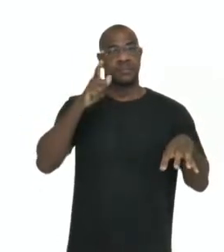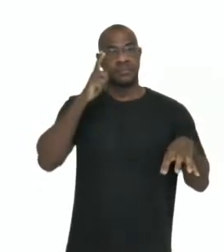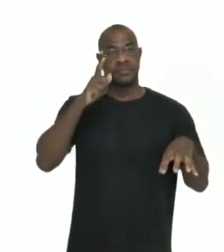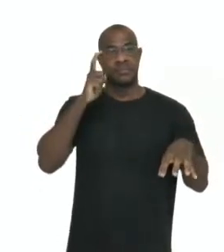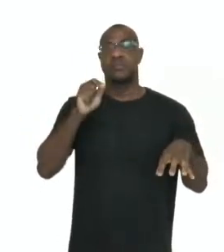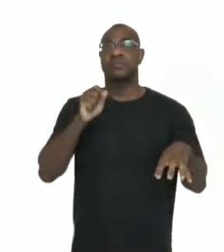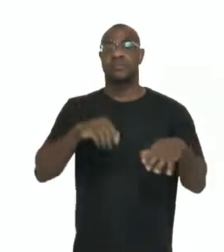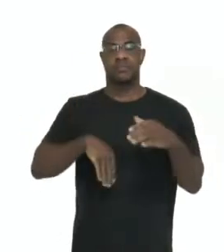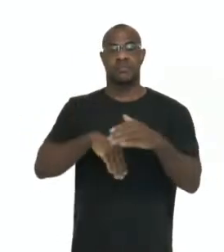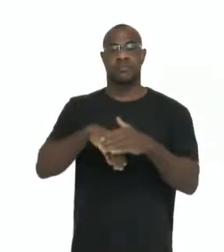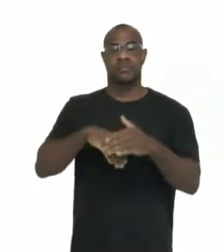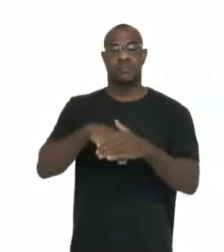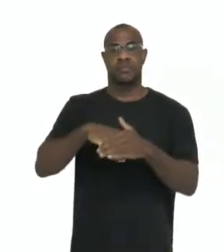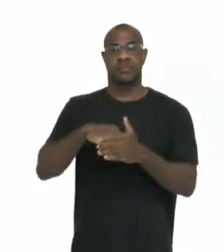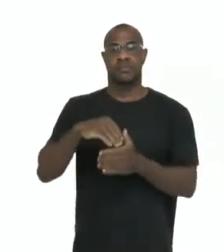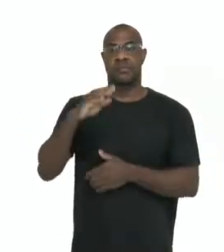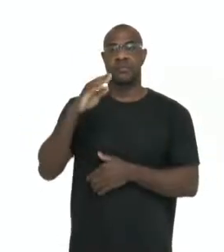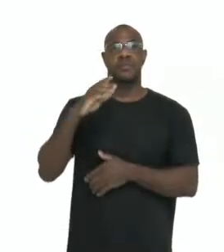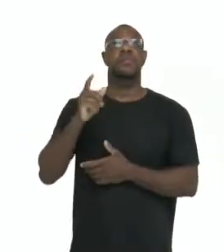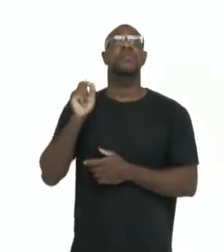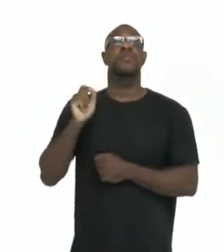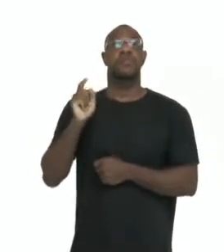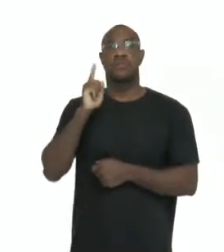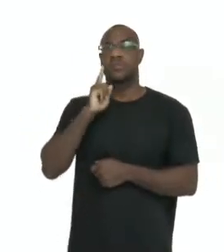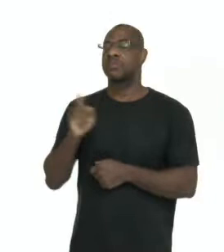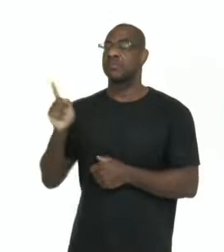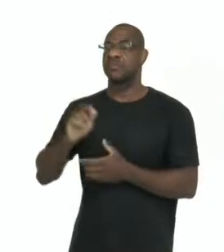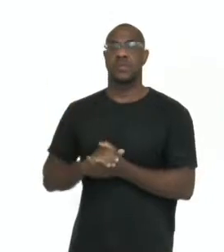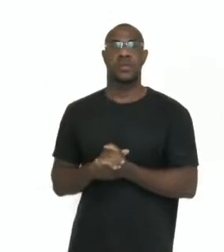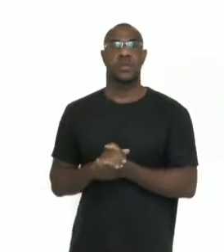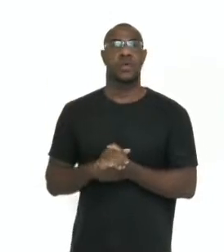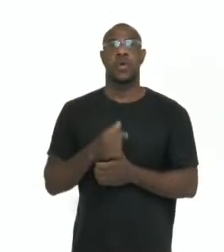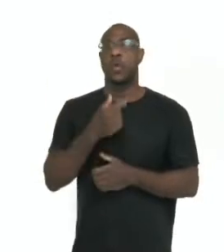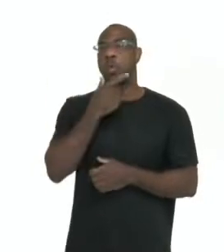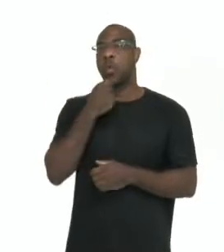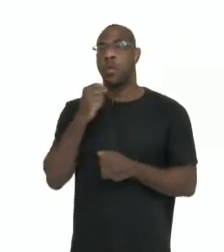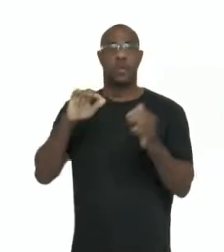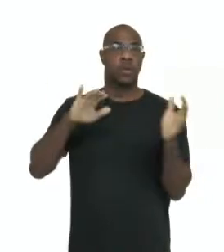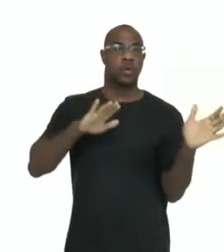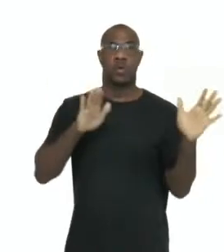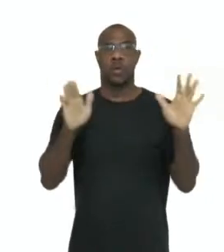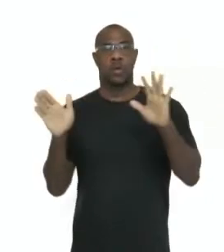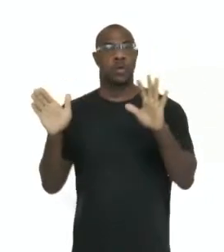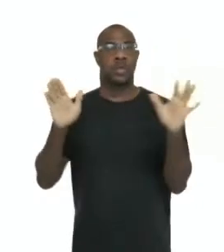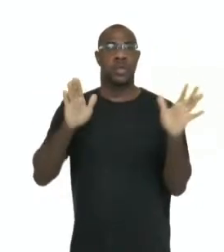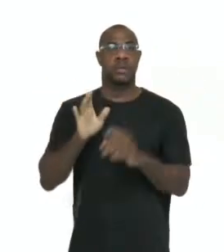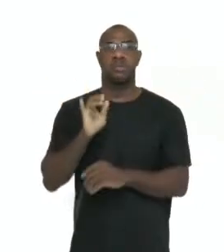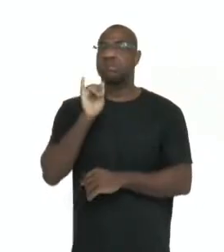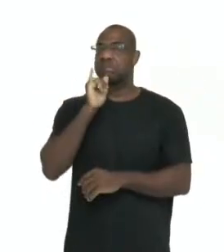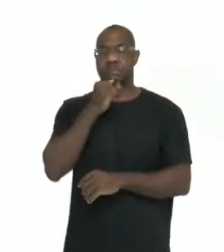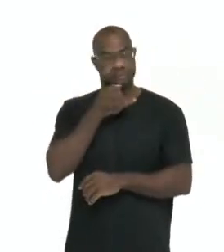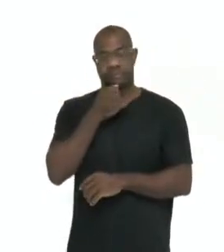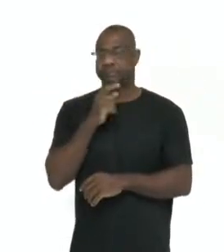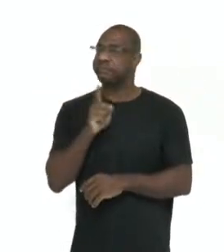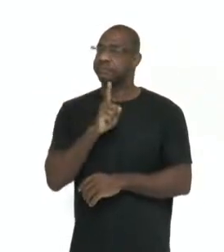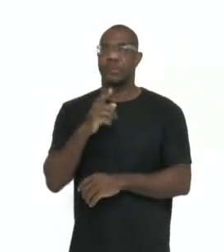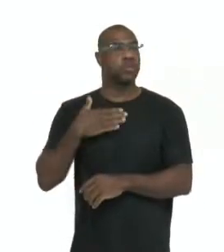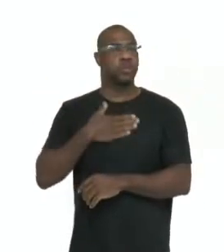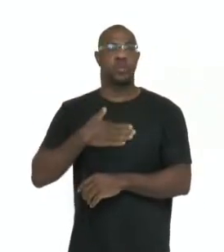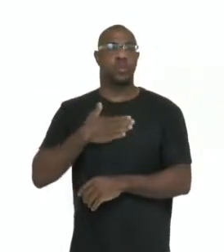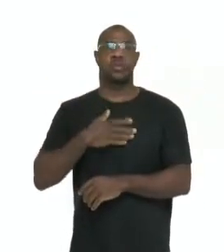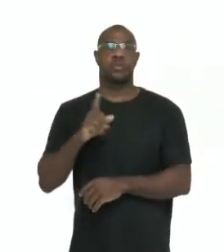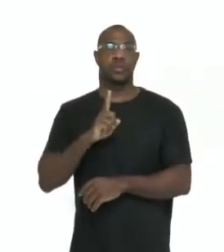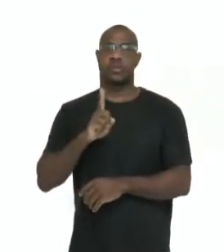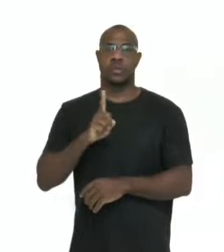time carioca, o goleiro Everton se mostrou descontente com a presença de convidados no estádio Mané Garrincha.